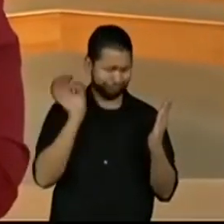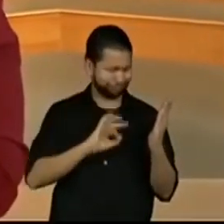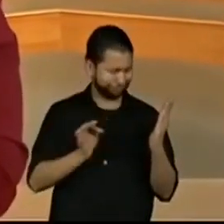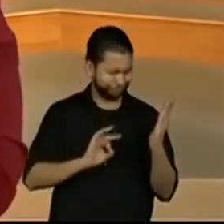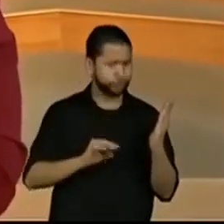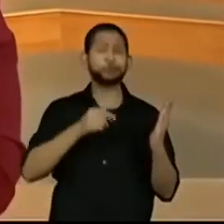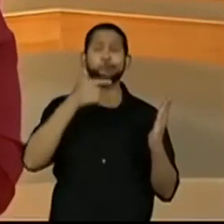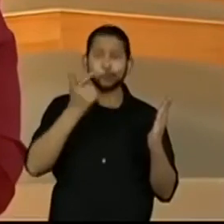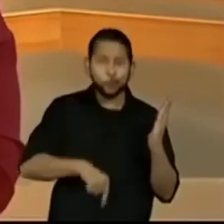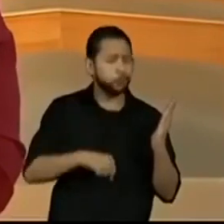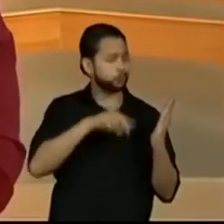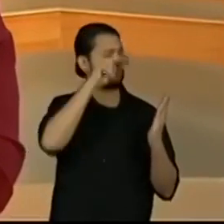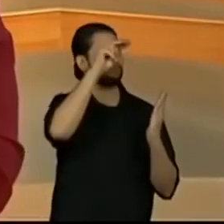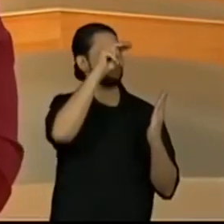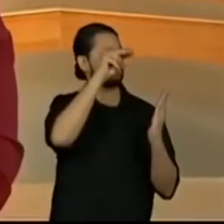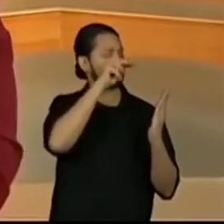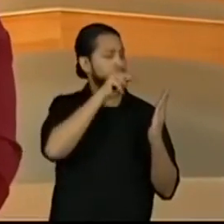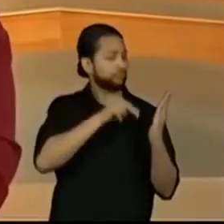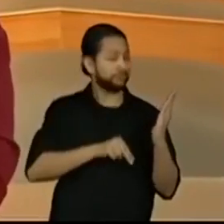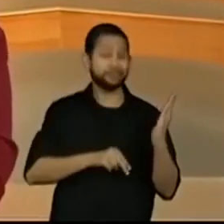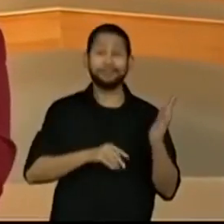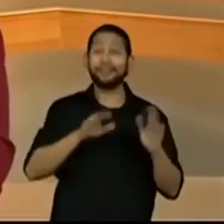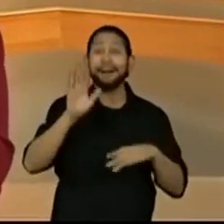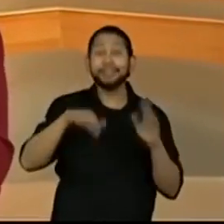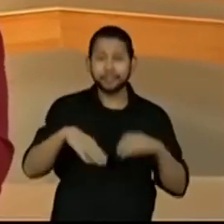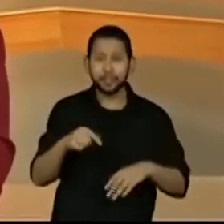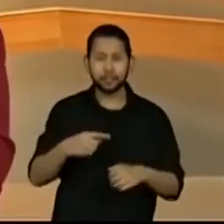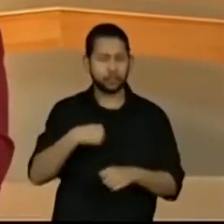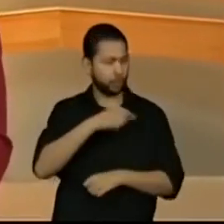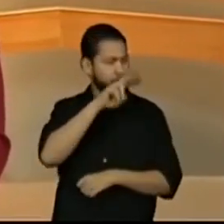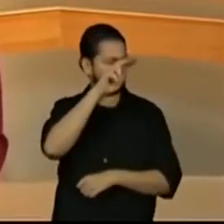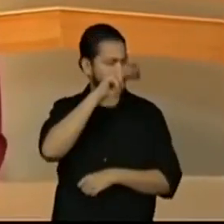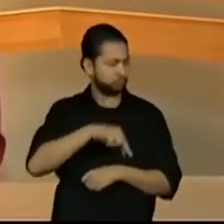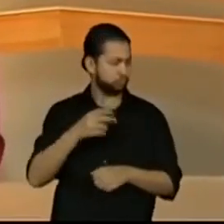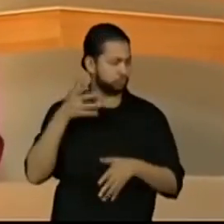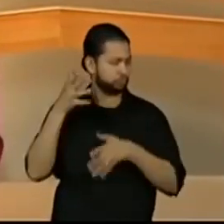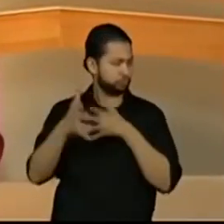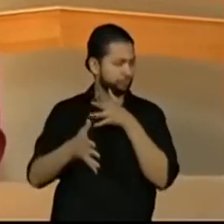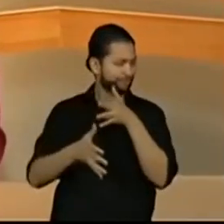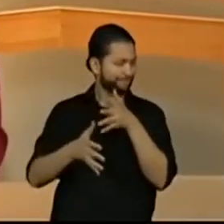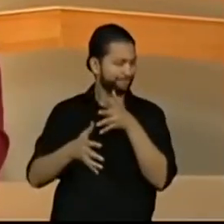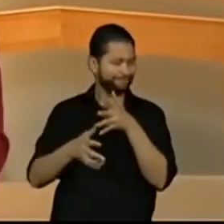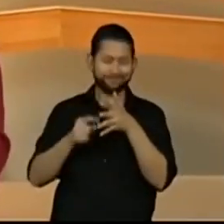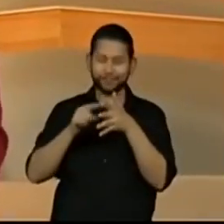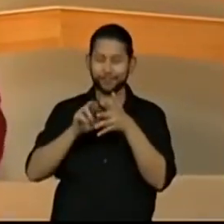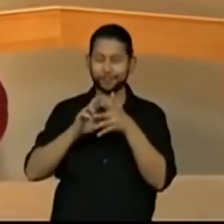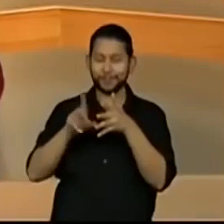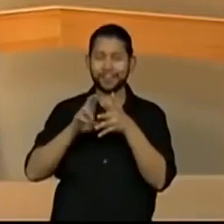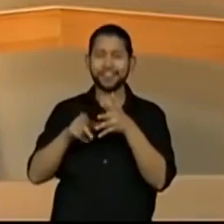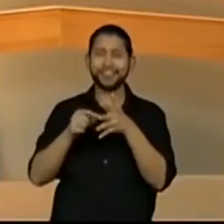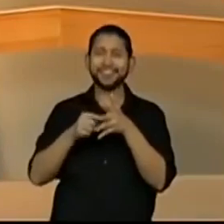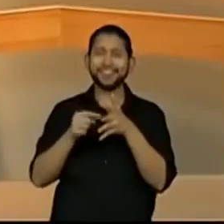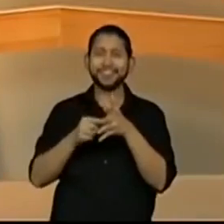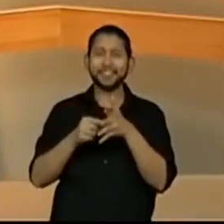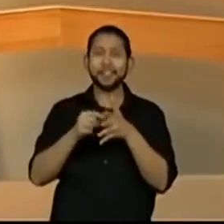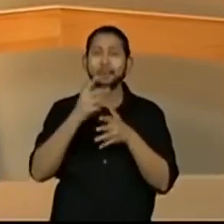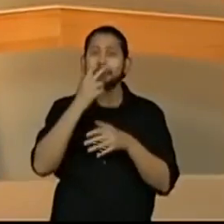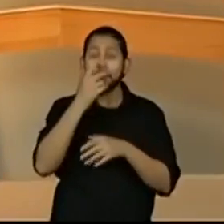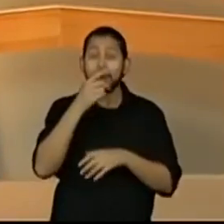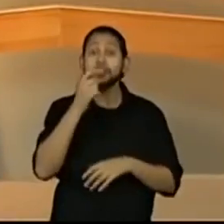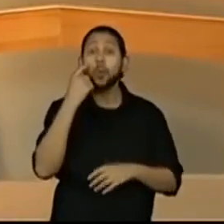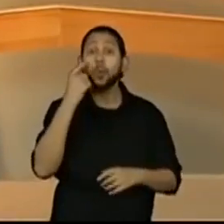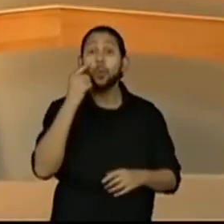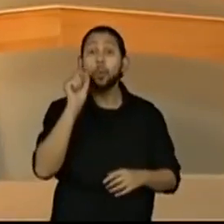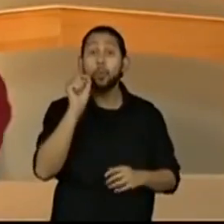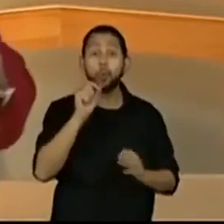da entonação, do timbre de voz, ela faz você perceber a importância dessa velocidade, de como está o seu tempo de